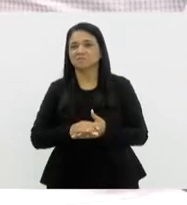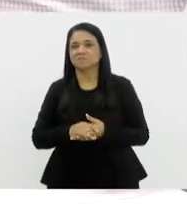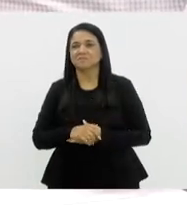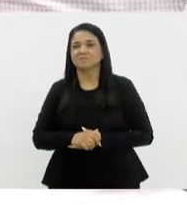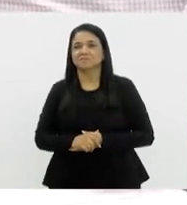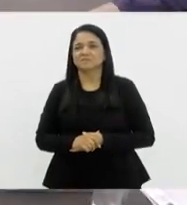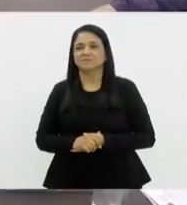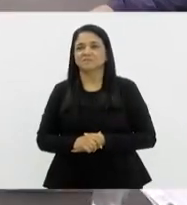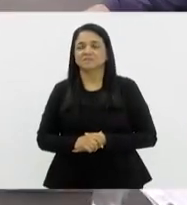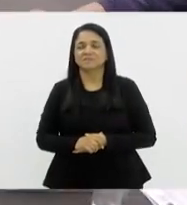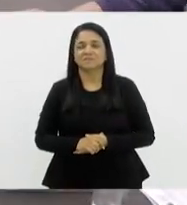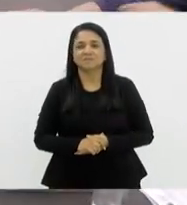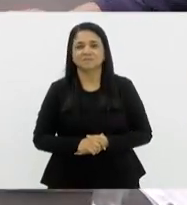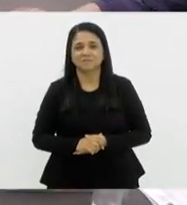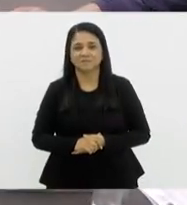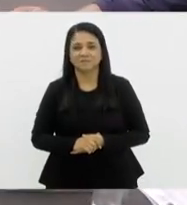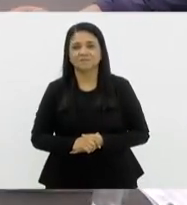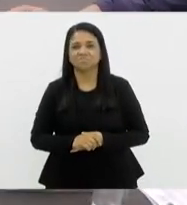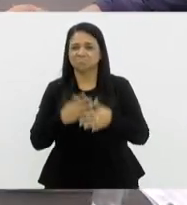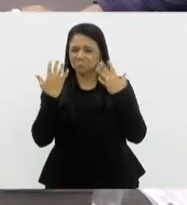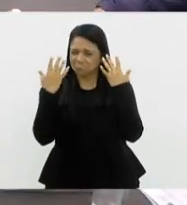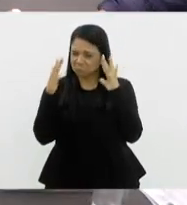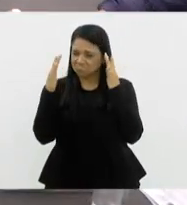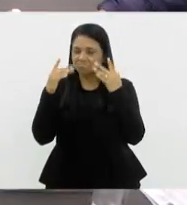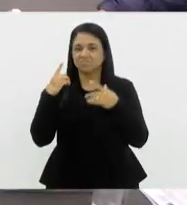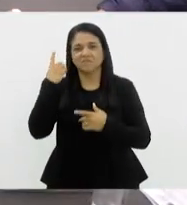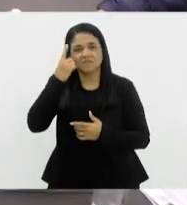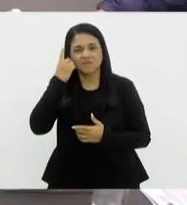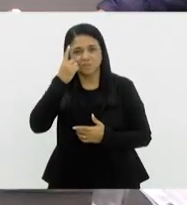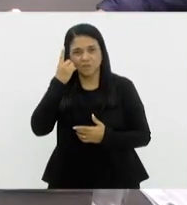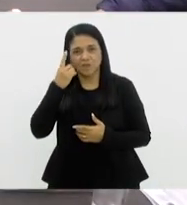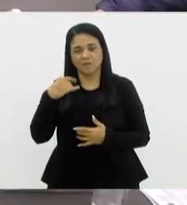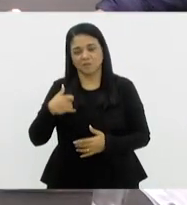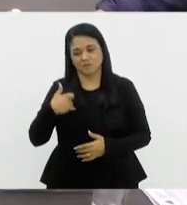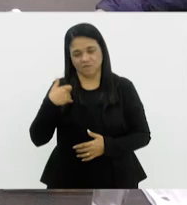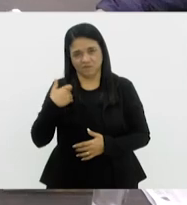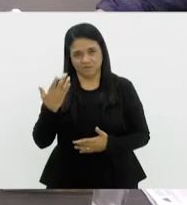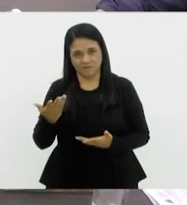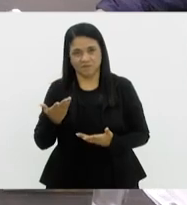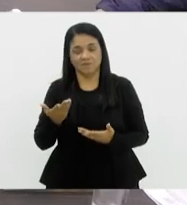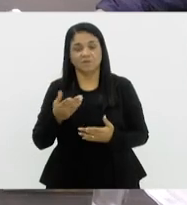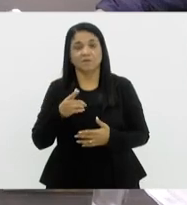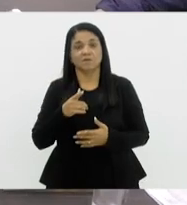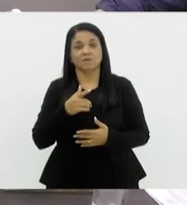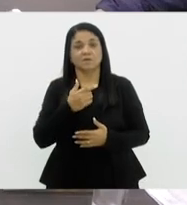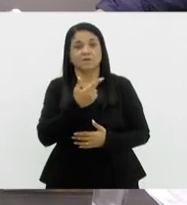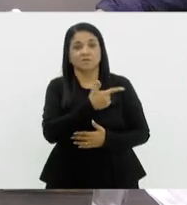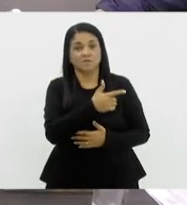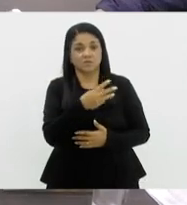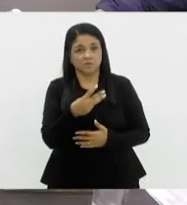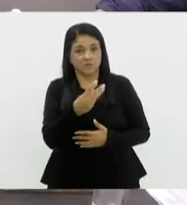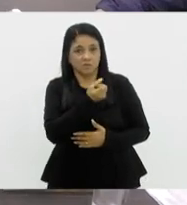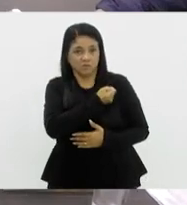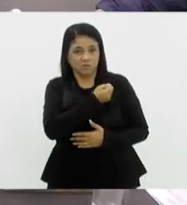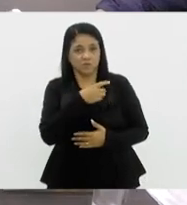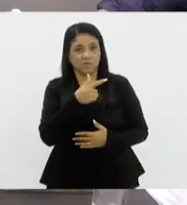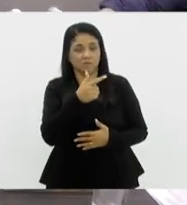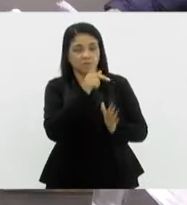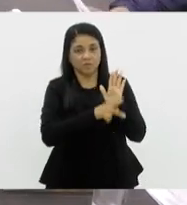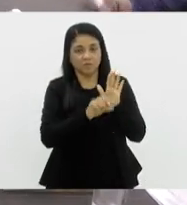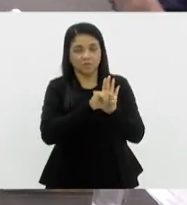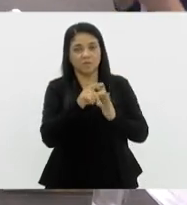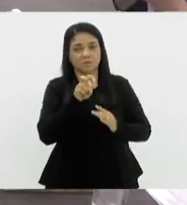interno. Parabenizar a deputada Dani Balbi pelo aniversário. Dia 23, projeto 23 da pauta. Projeto de